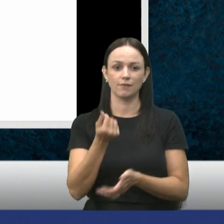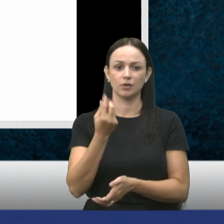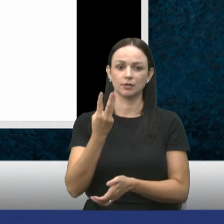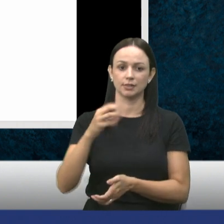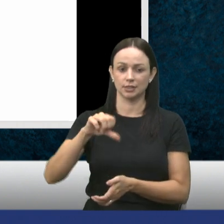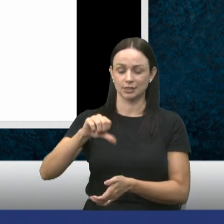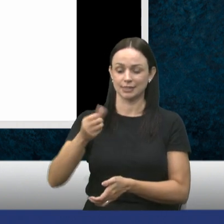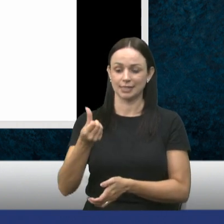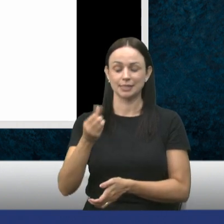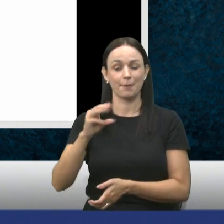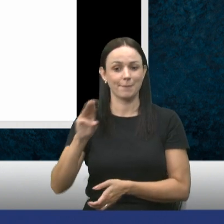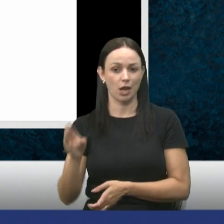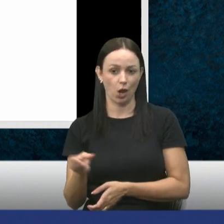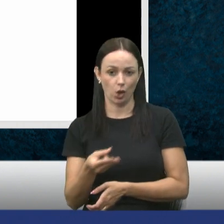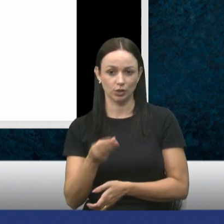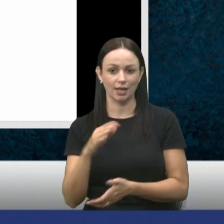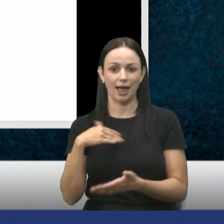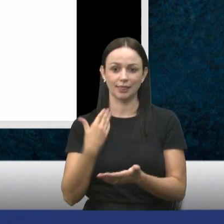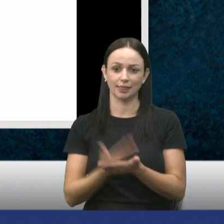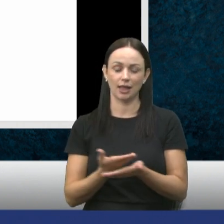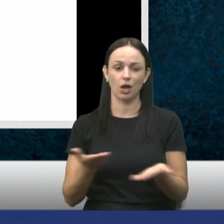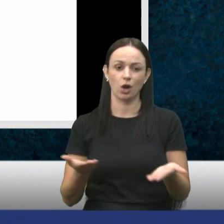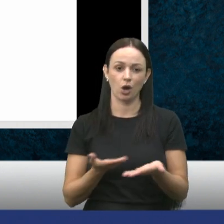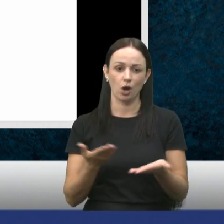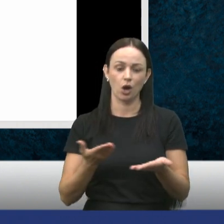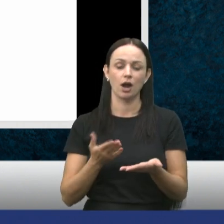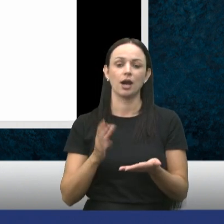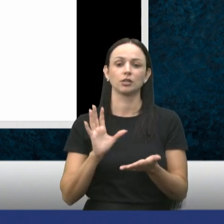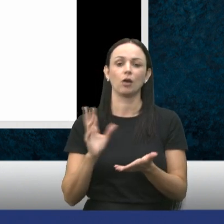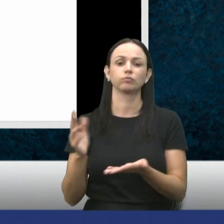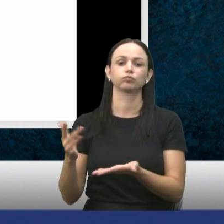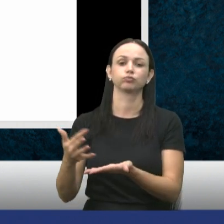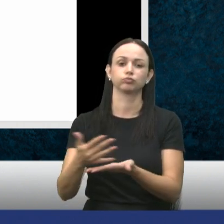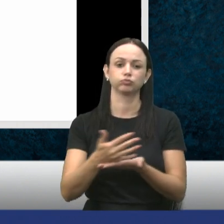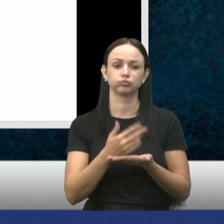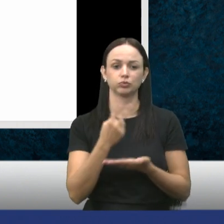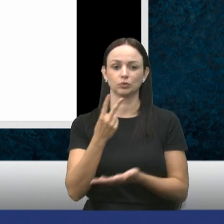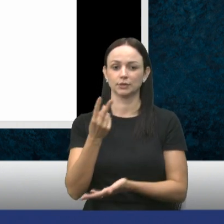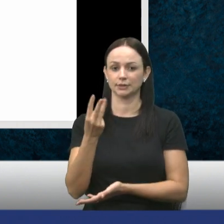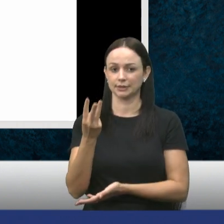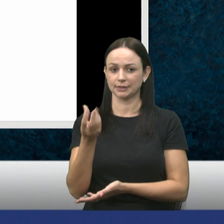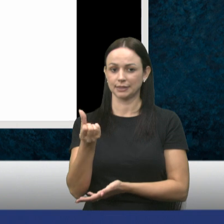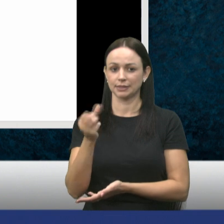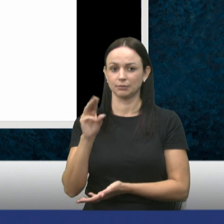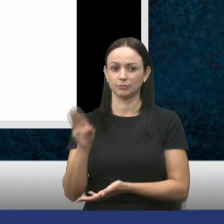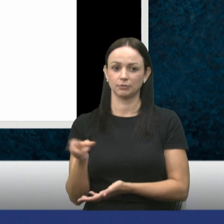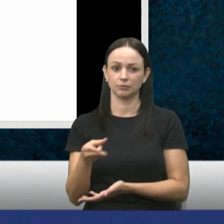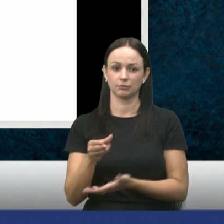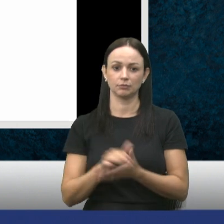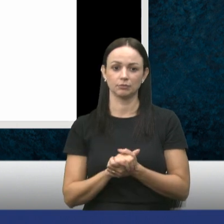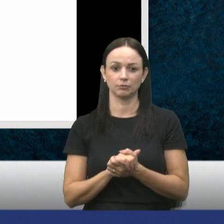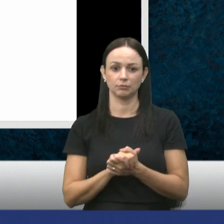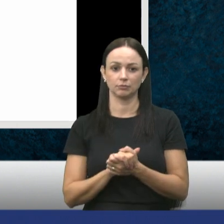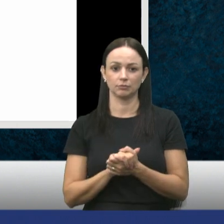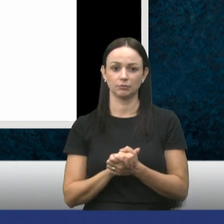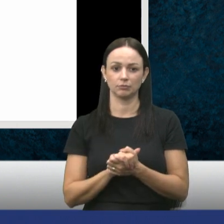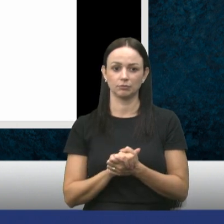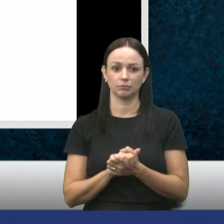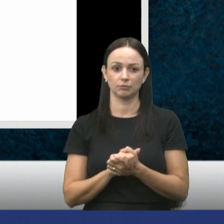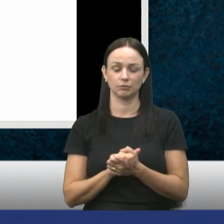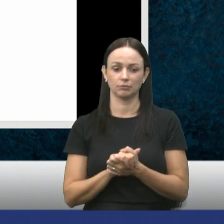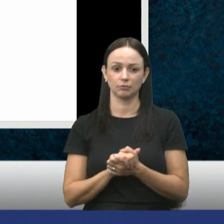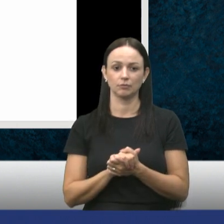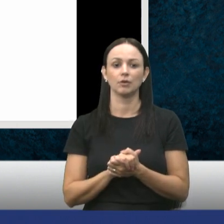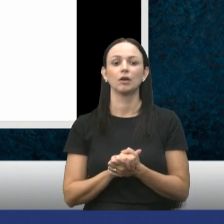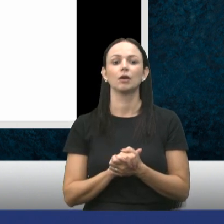396 milhões, mas até agora foi arrecadado 236 milhões. Porém, não é uma... Se empenhou mais do que tem o dinheiro,